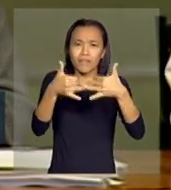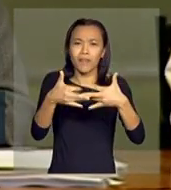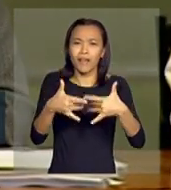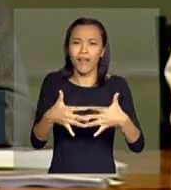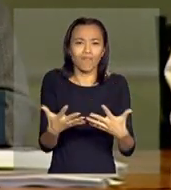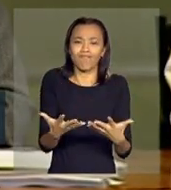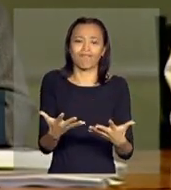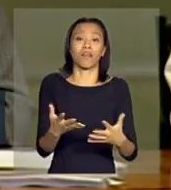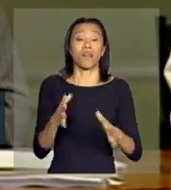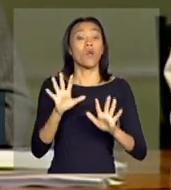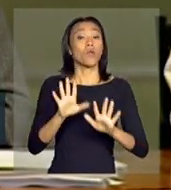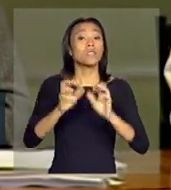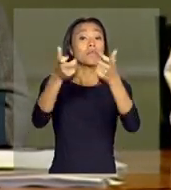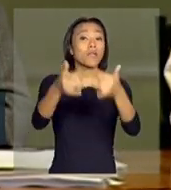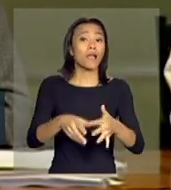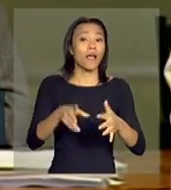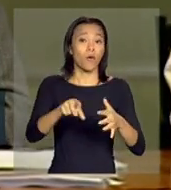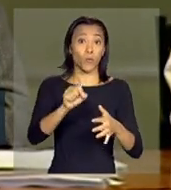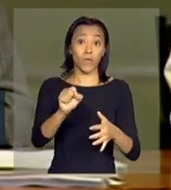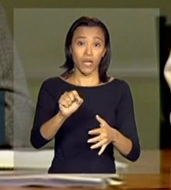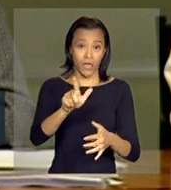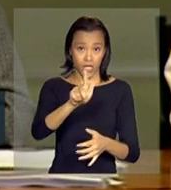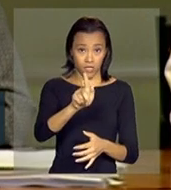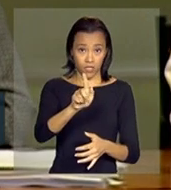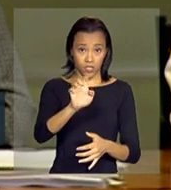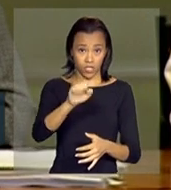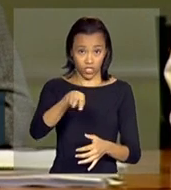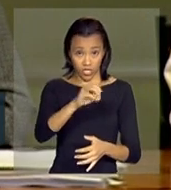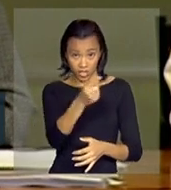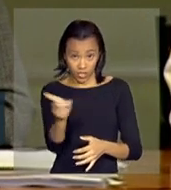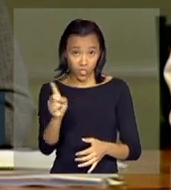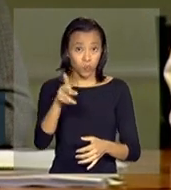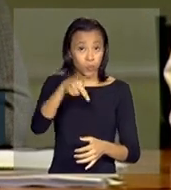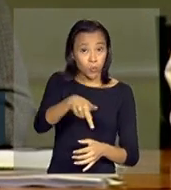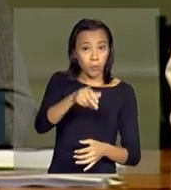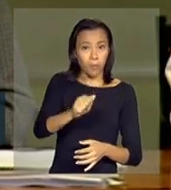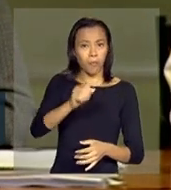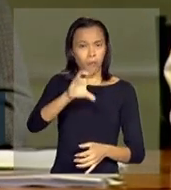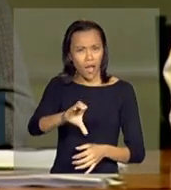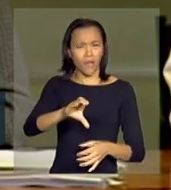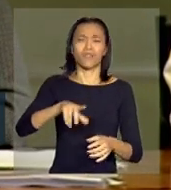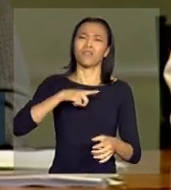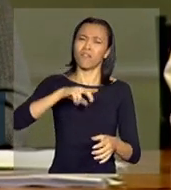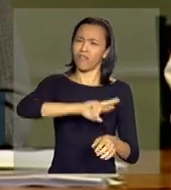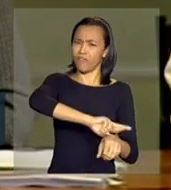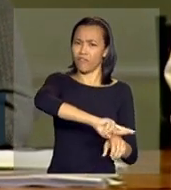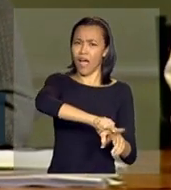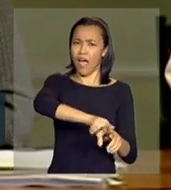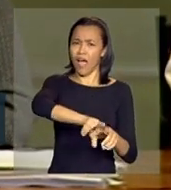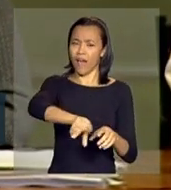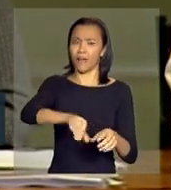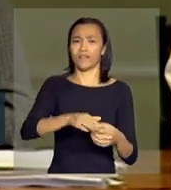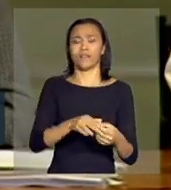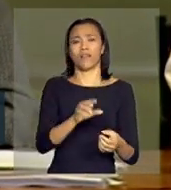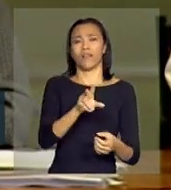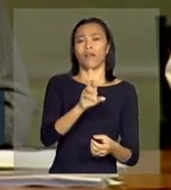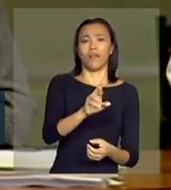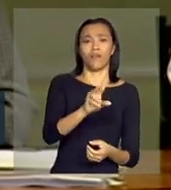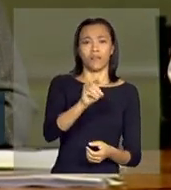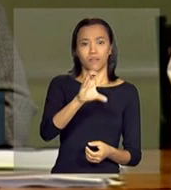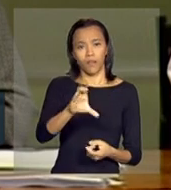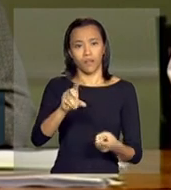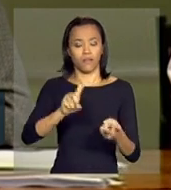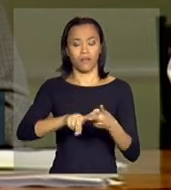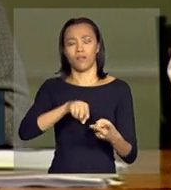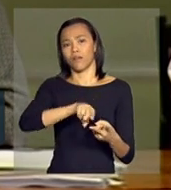grande diferencial de gestão do PAC, além de uma série de medidas como o RDC, como as